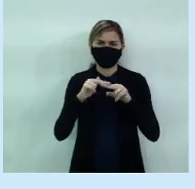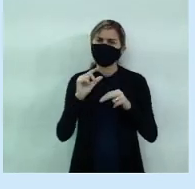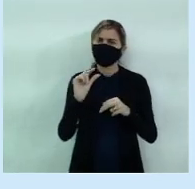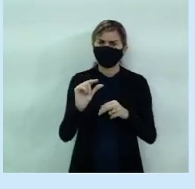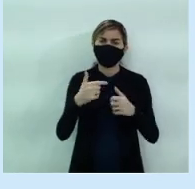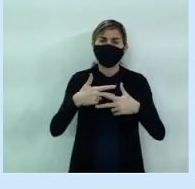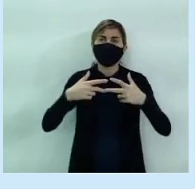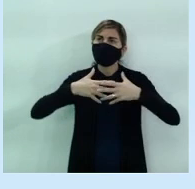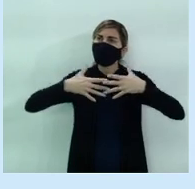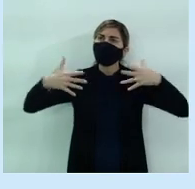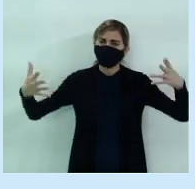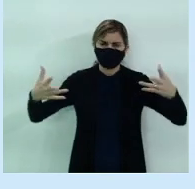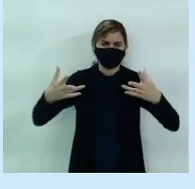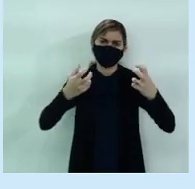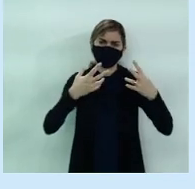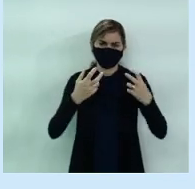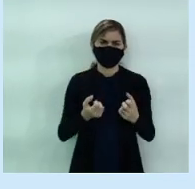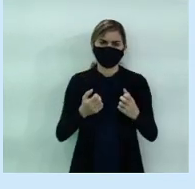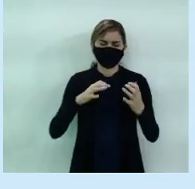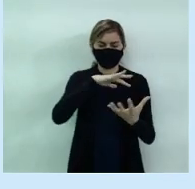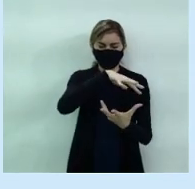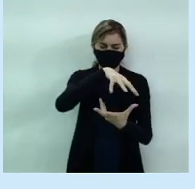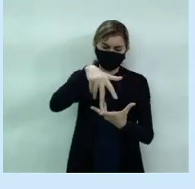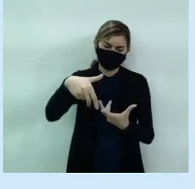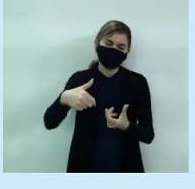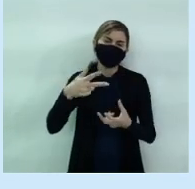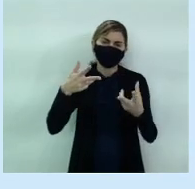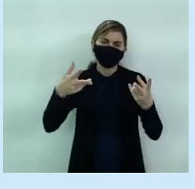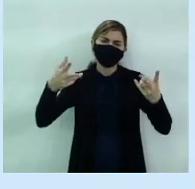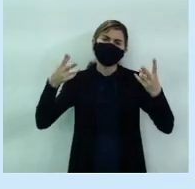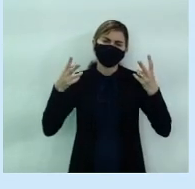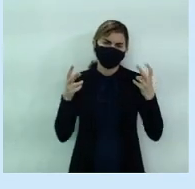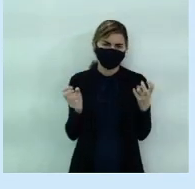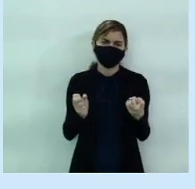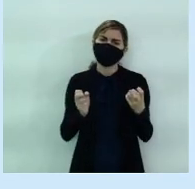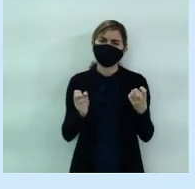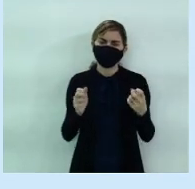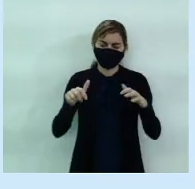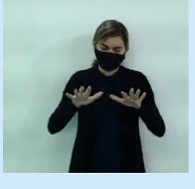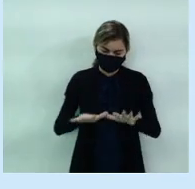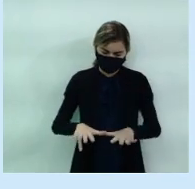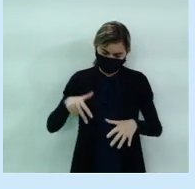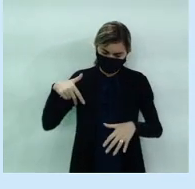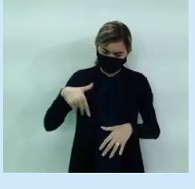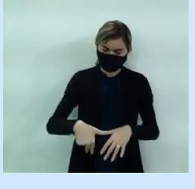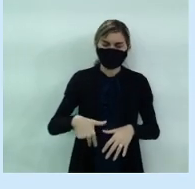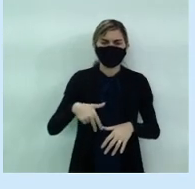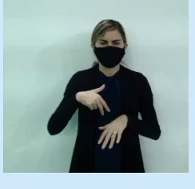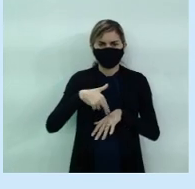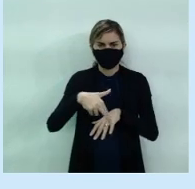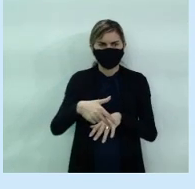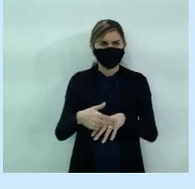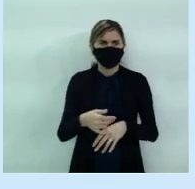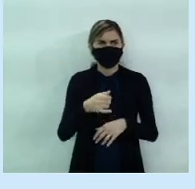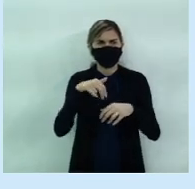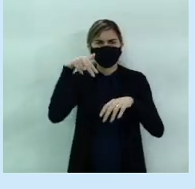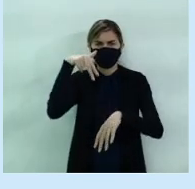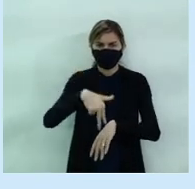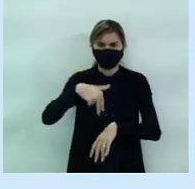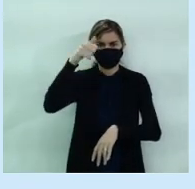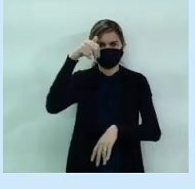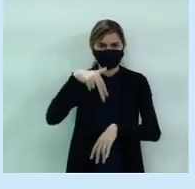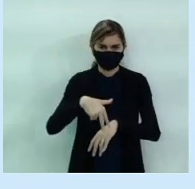muito grande, no caso do nosso planeta Terra, que nós estamos aqui fixados no chão. Vamos dar mais um pulinho?